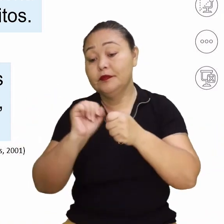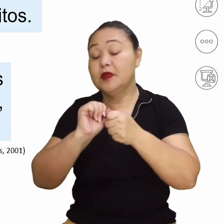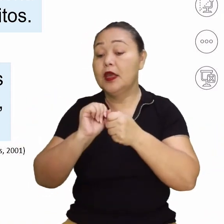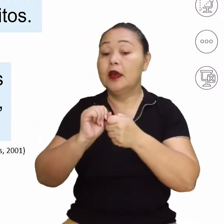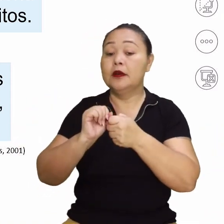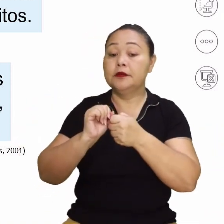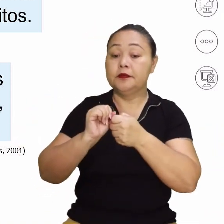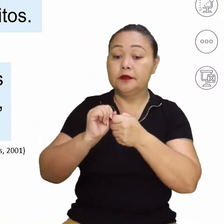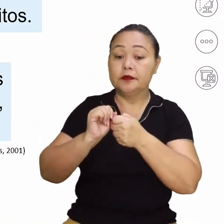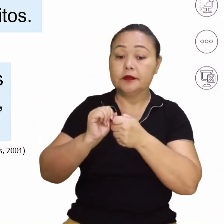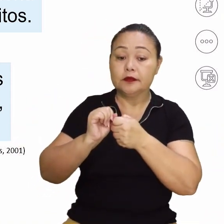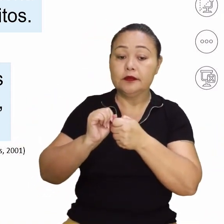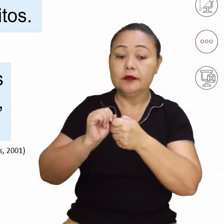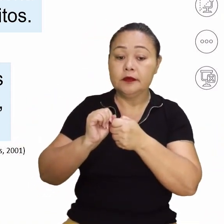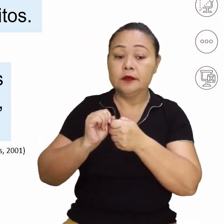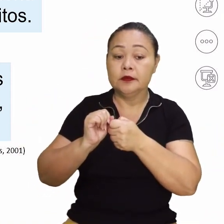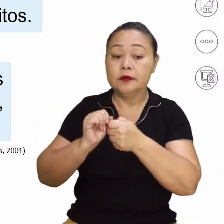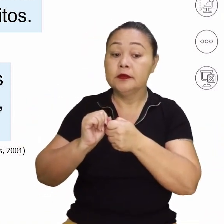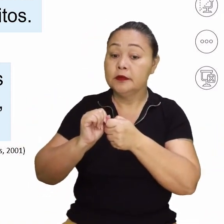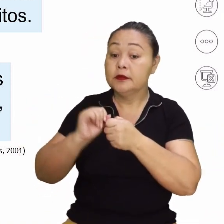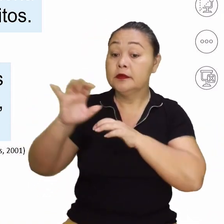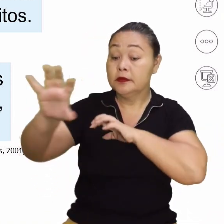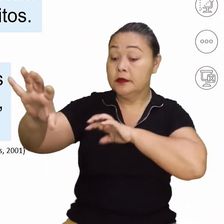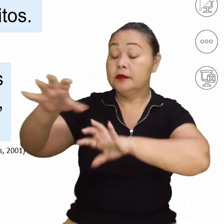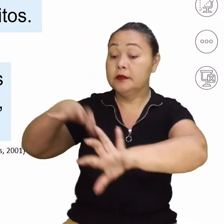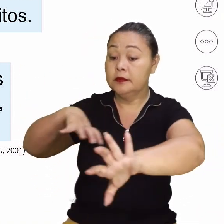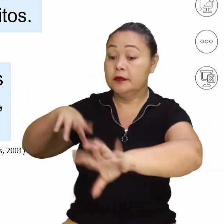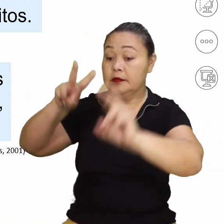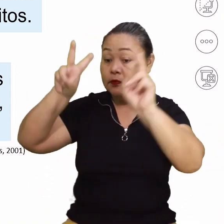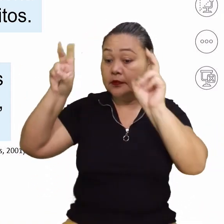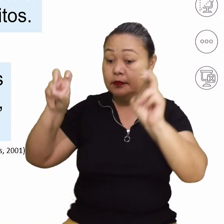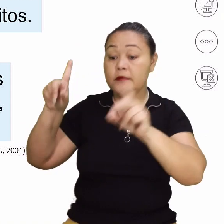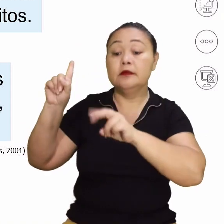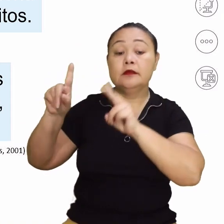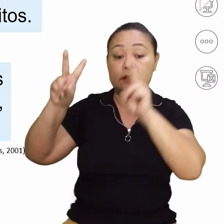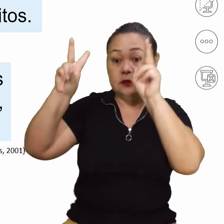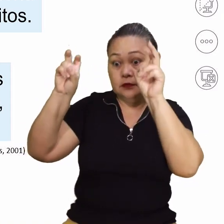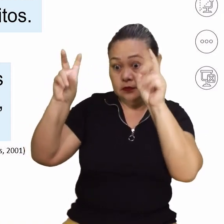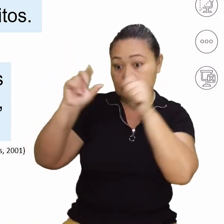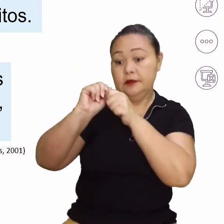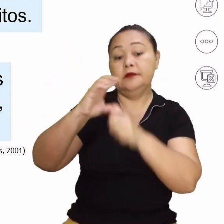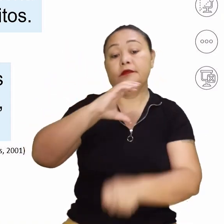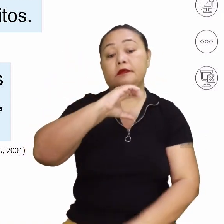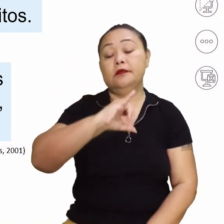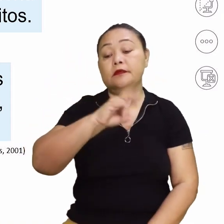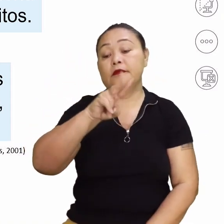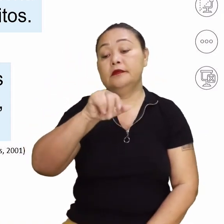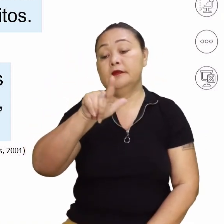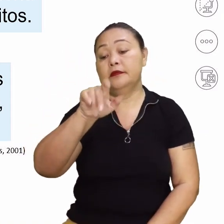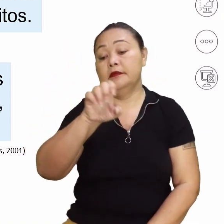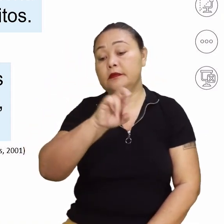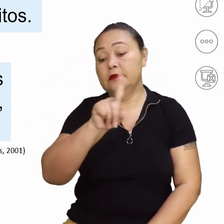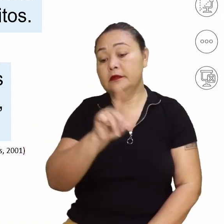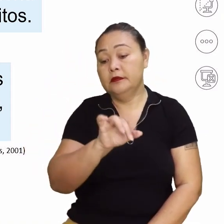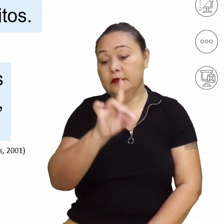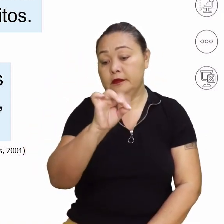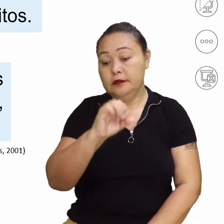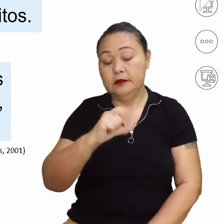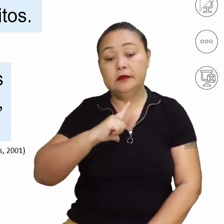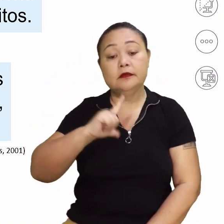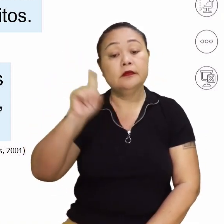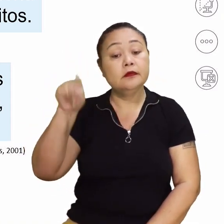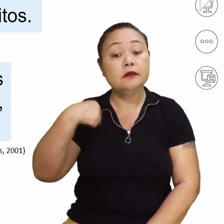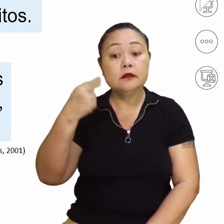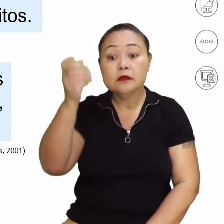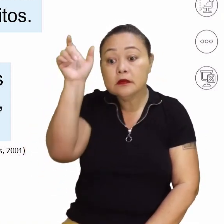separam do entre "ok ó tá aí no texto entre" civilizados e esse reconhecimento